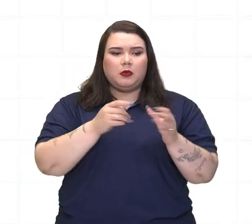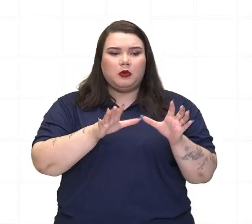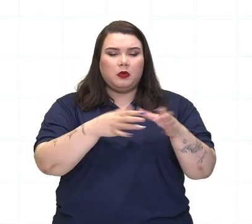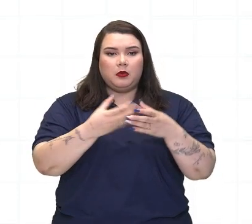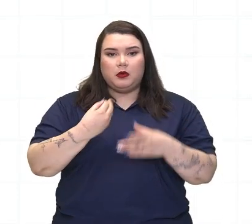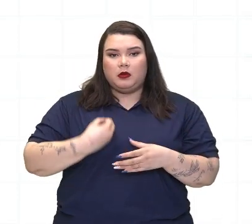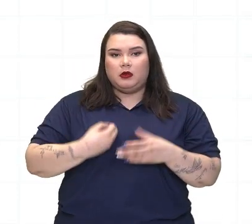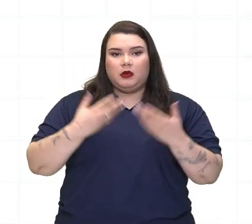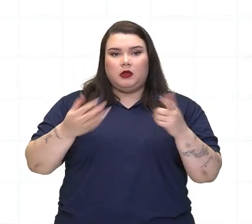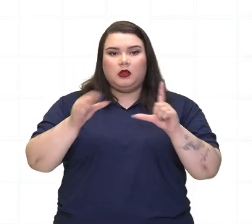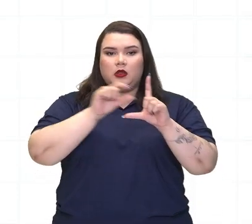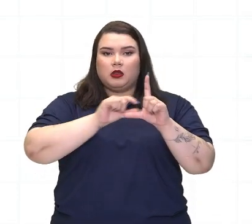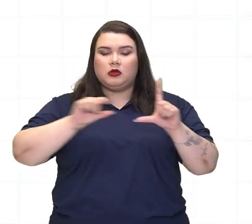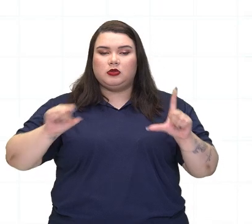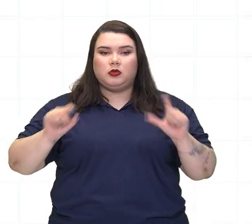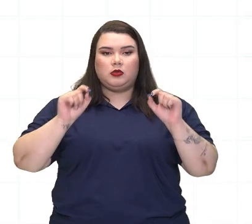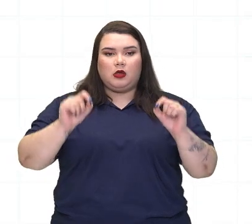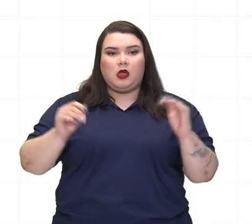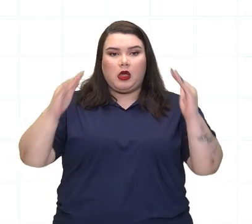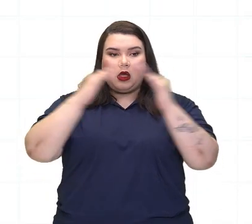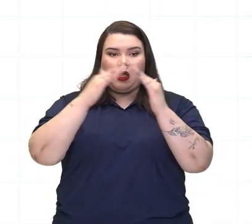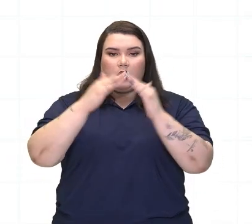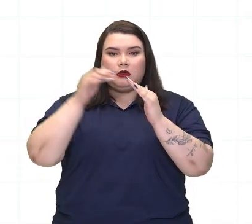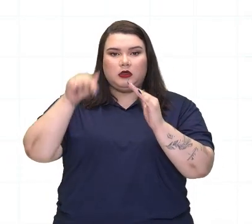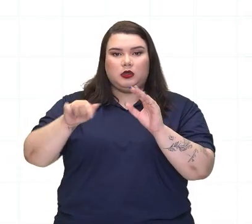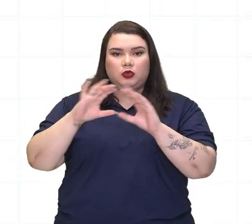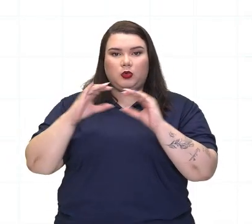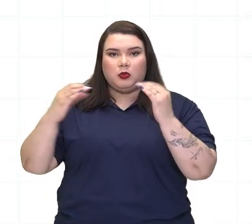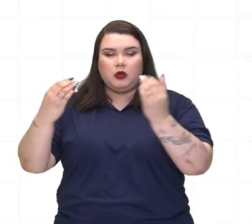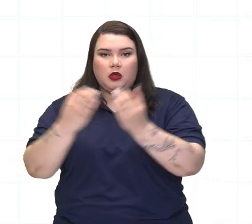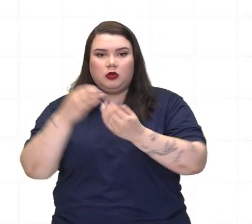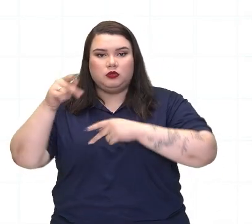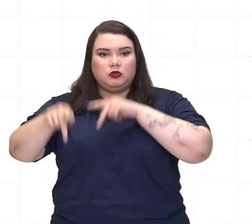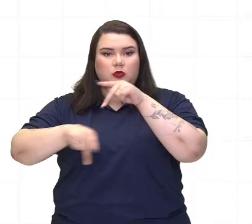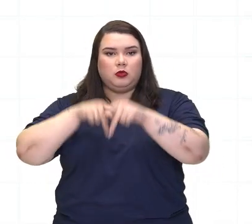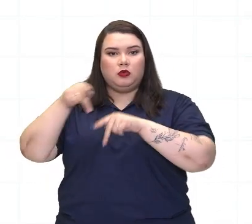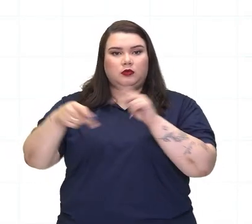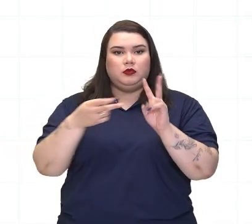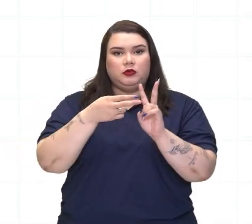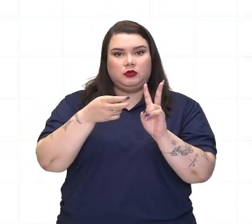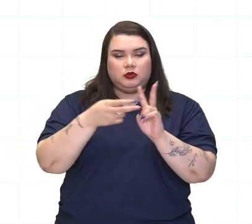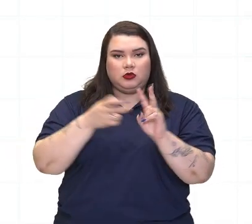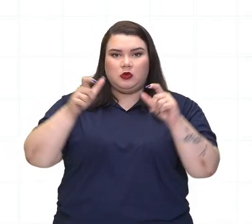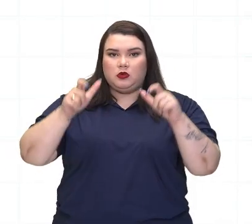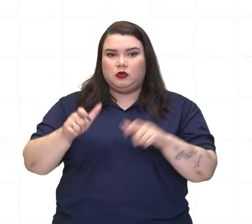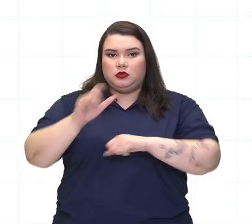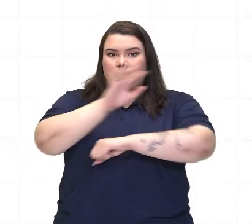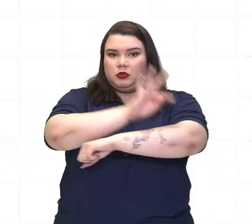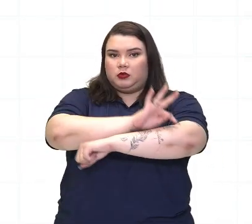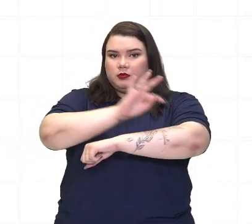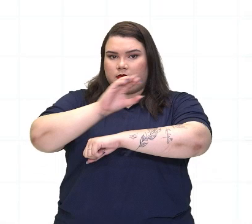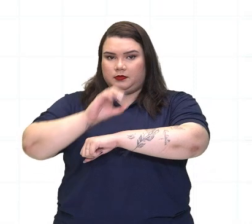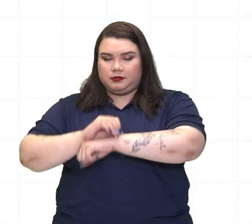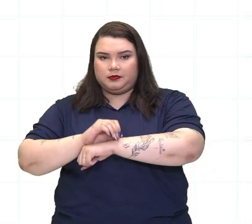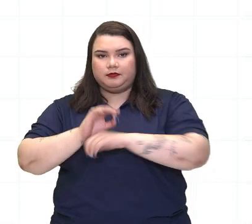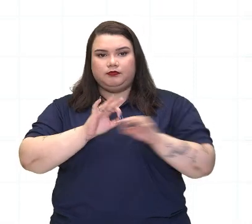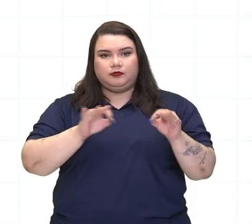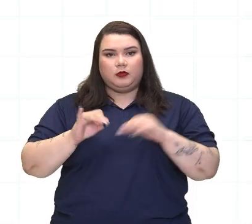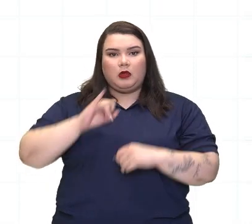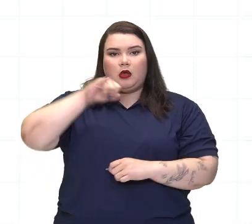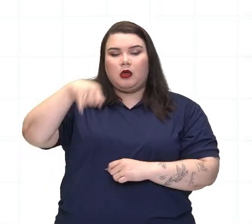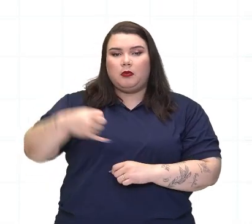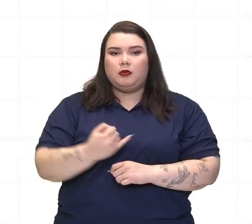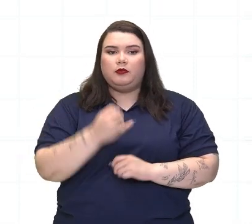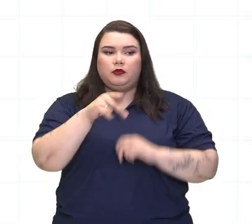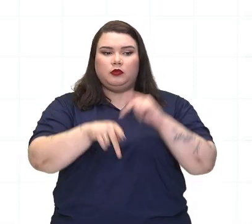legenda: casas na aldeia Taquaiara, do povo Craô, em Lagoa da Confusão, Tocantins. A lona branca é o aproveitamento que os